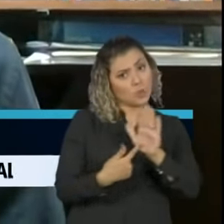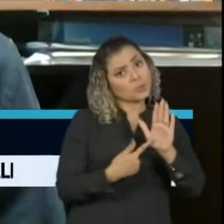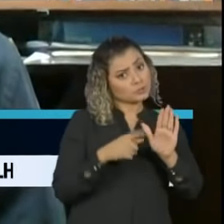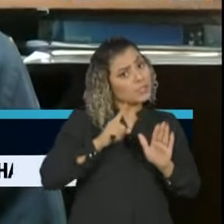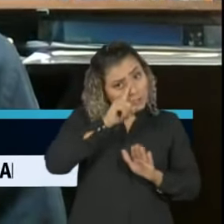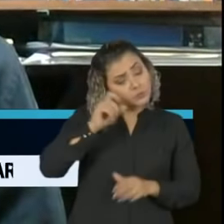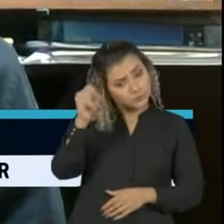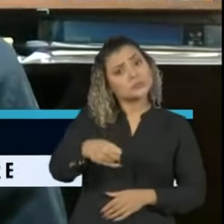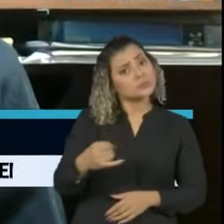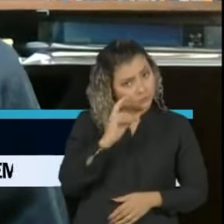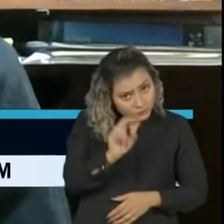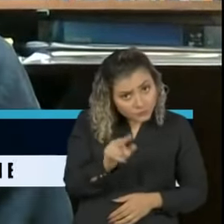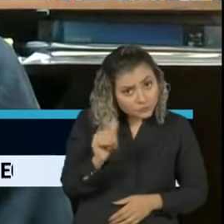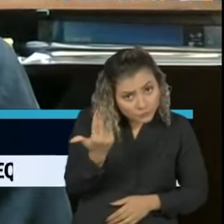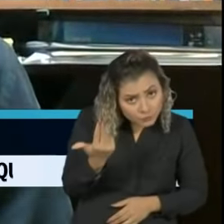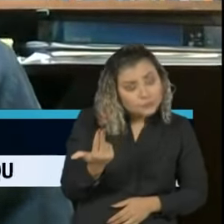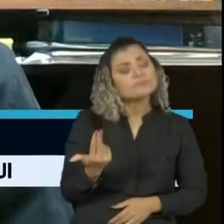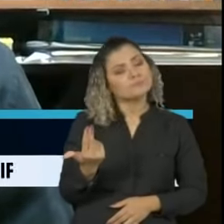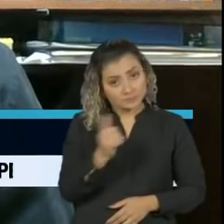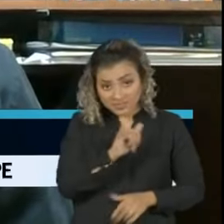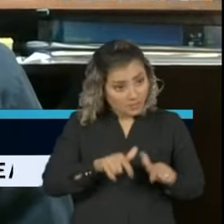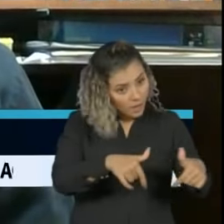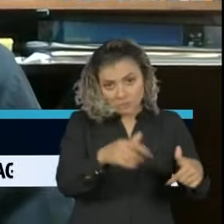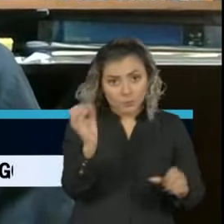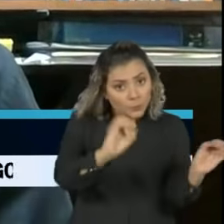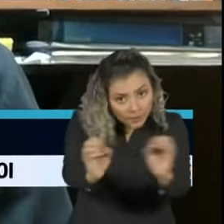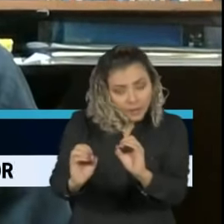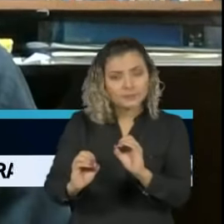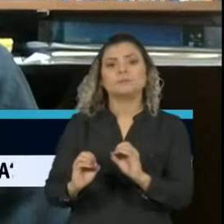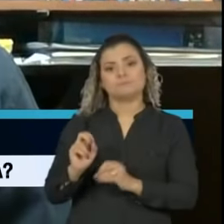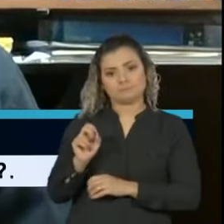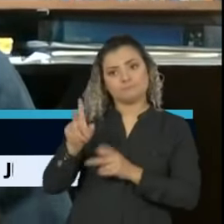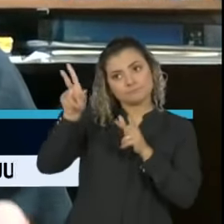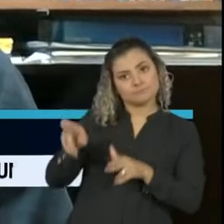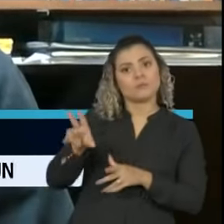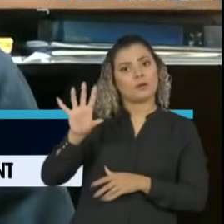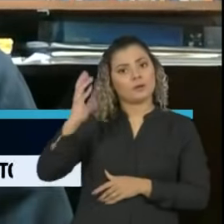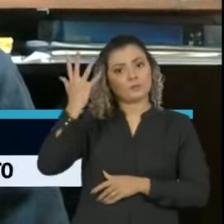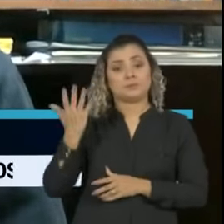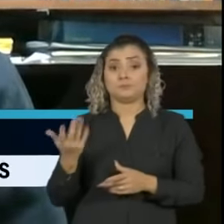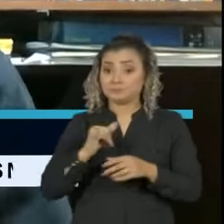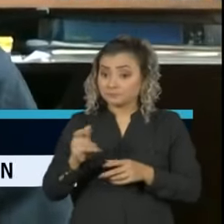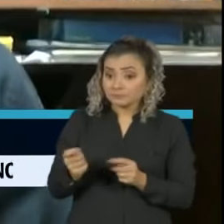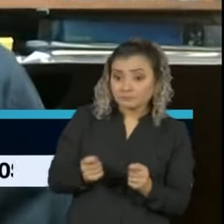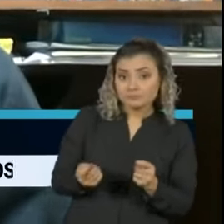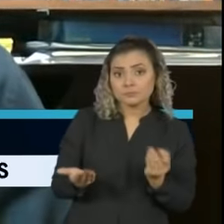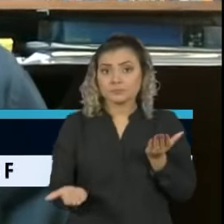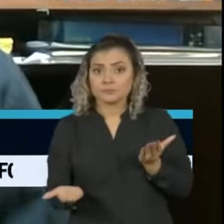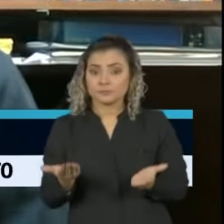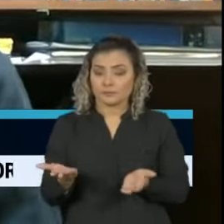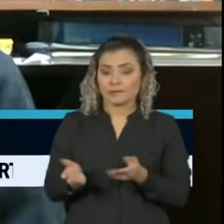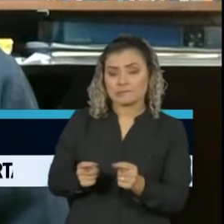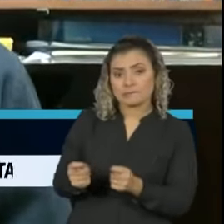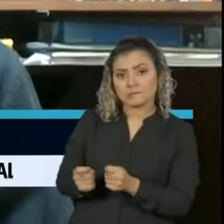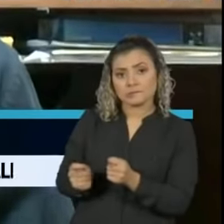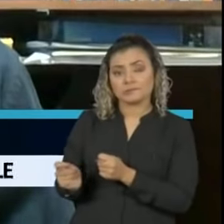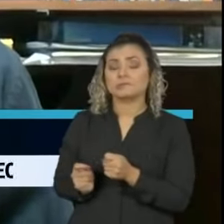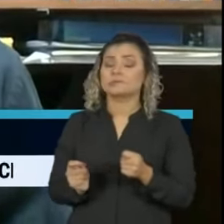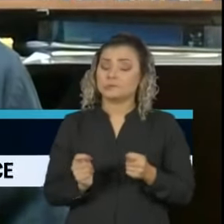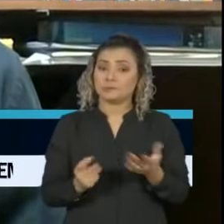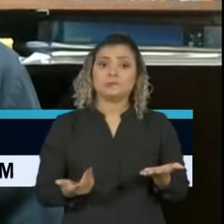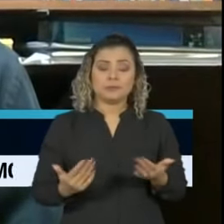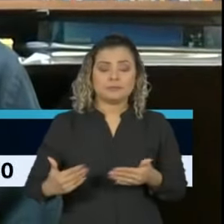risco que se corre ao não tomar as iniciativas no momento certo, né? E depois calibrar no tempo de acordo com a reação,